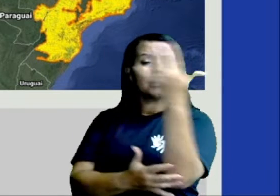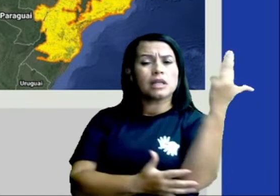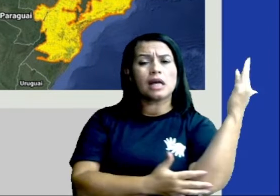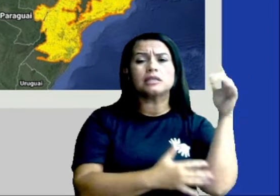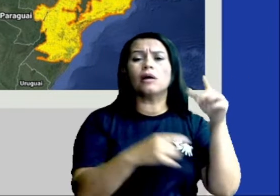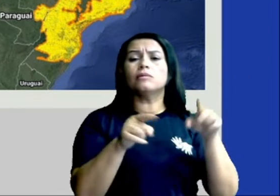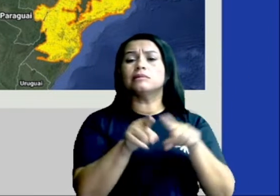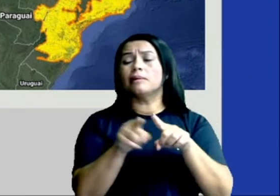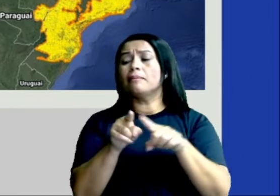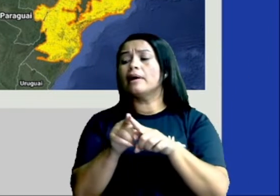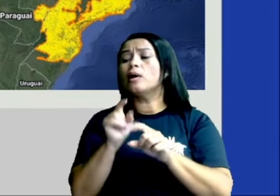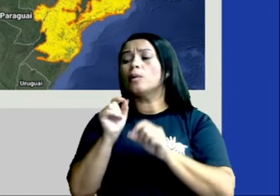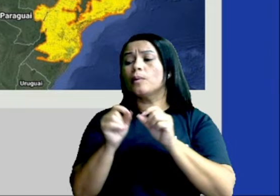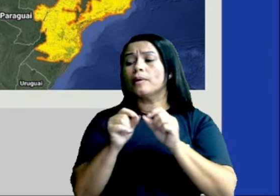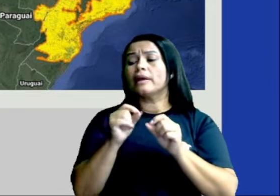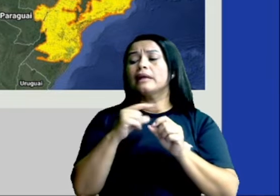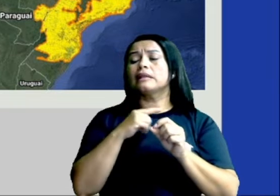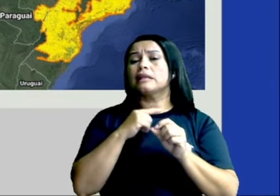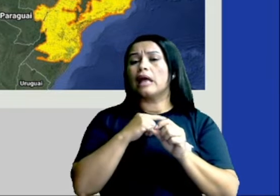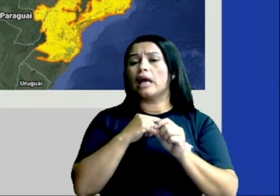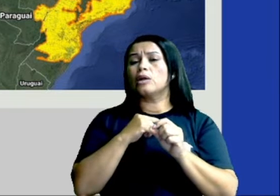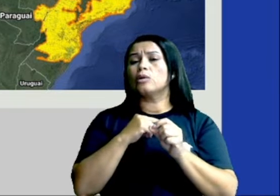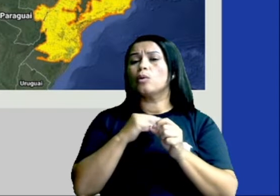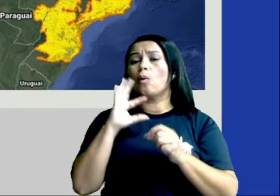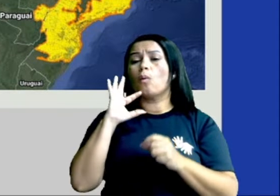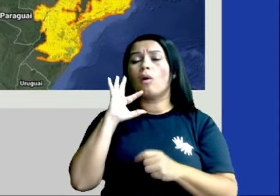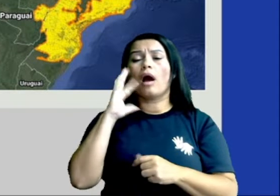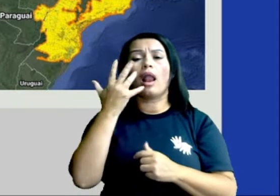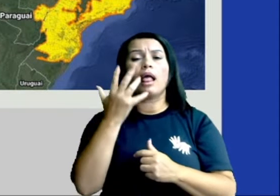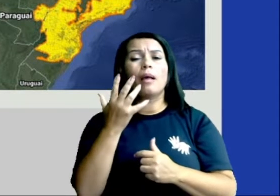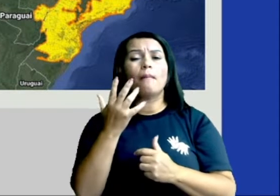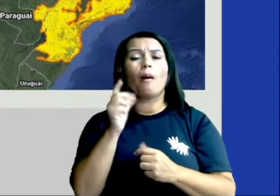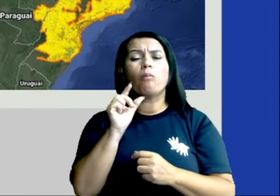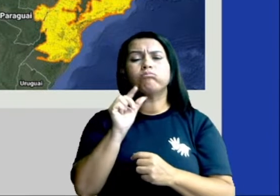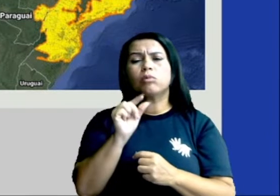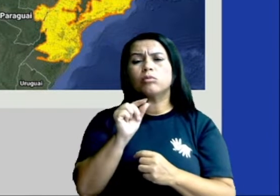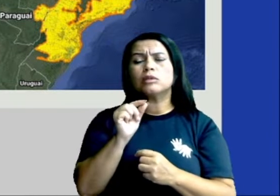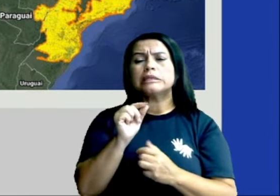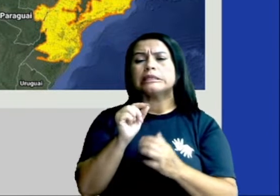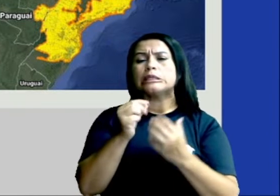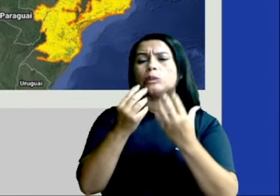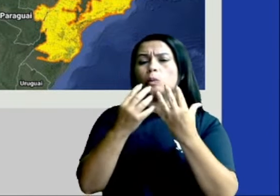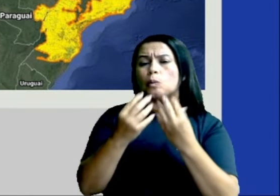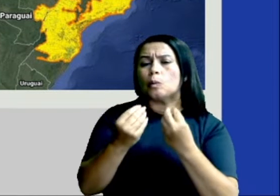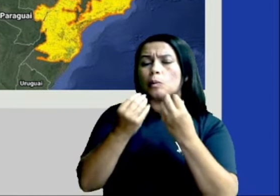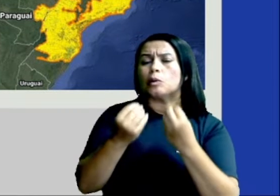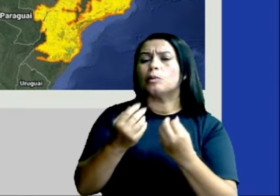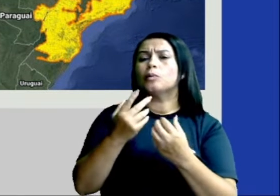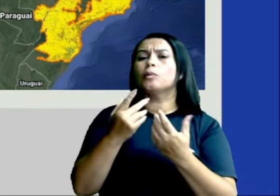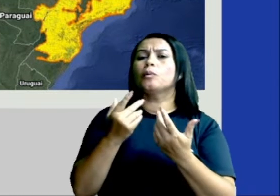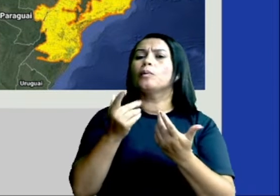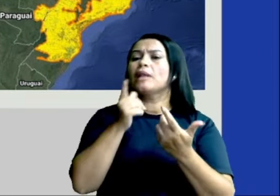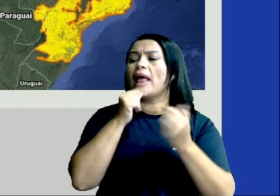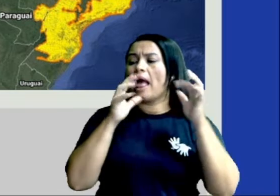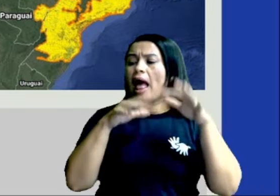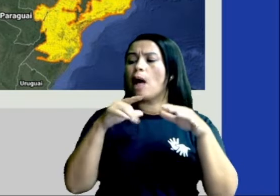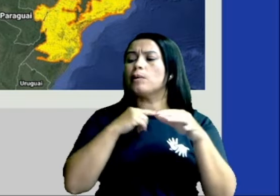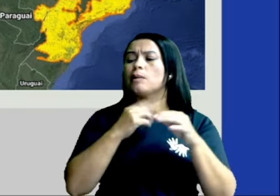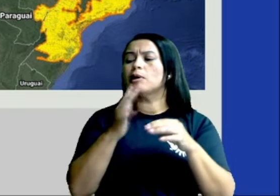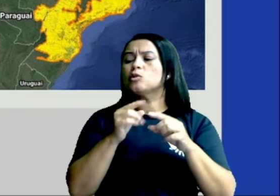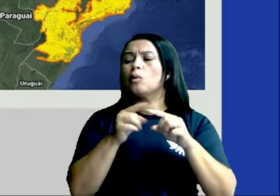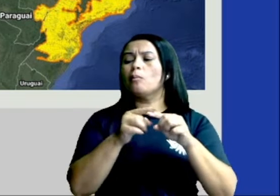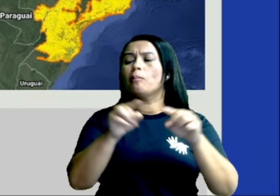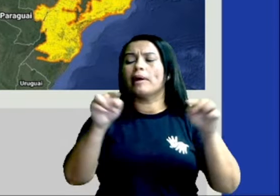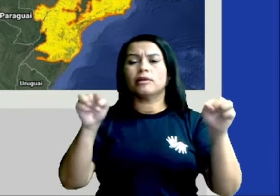vegetação também está condicionada a um clima úmido, né? Veja aqui a sua localização, né? Originalmente, que cobria cerca de 1 milhão de quilômetros quadrados